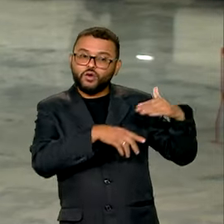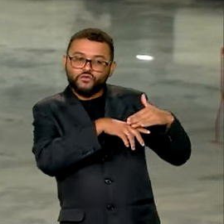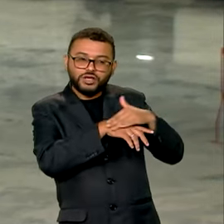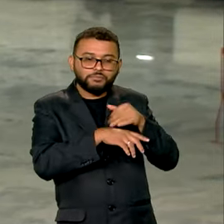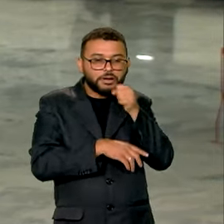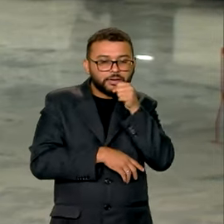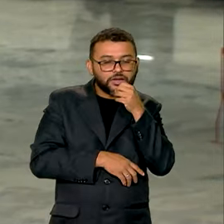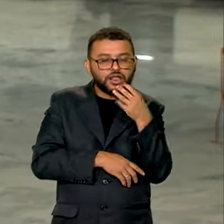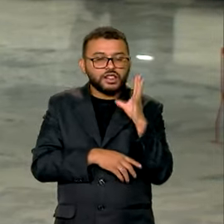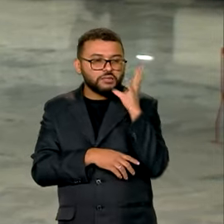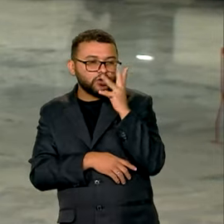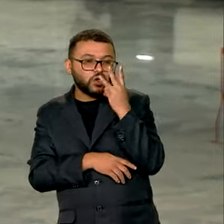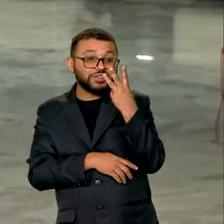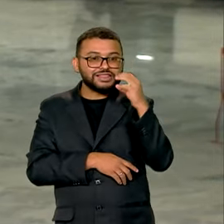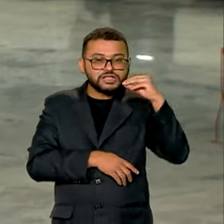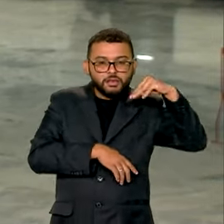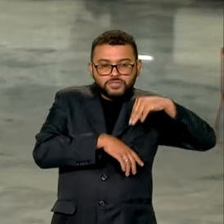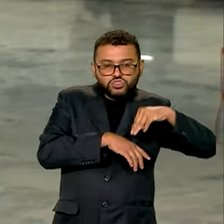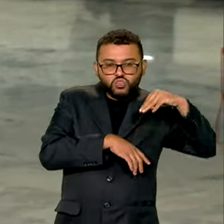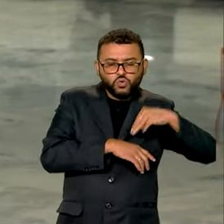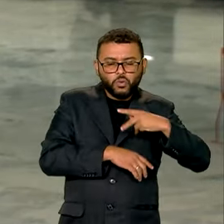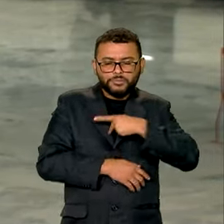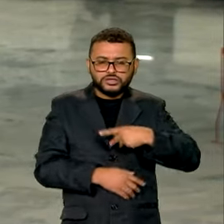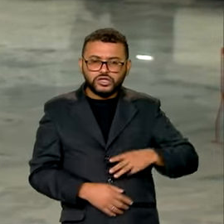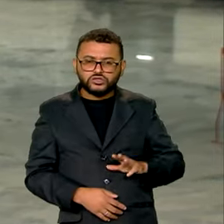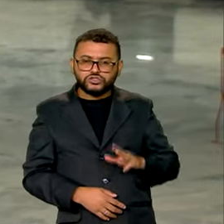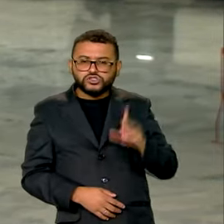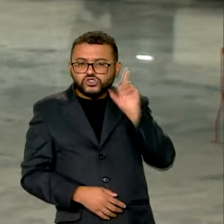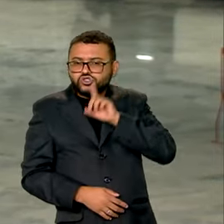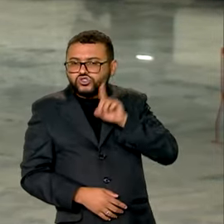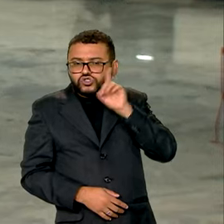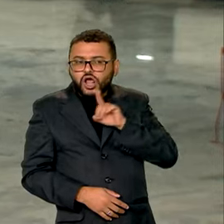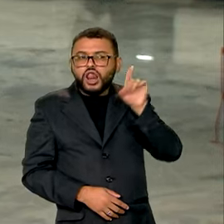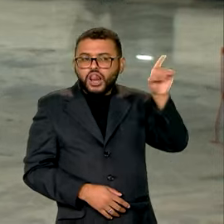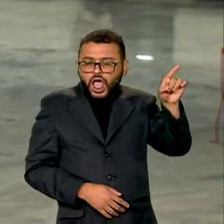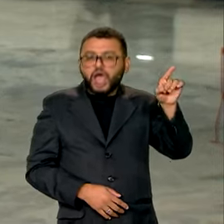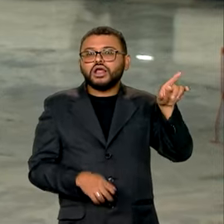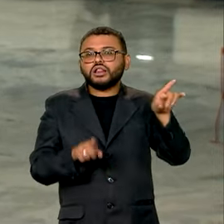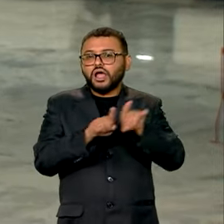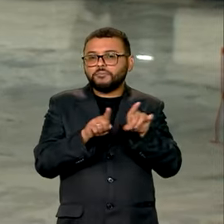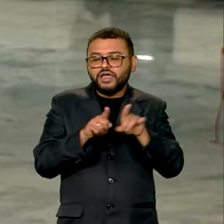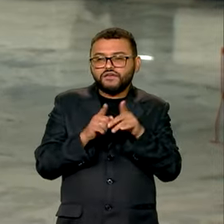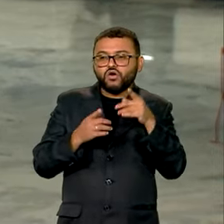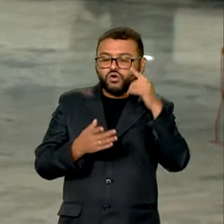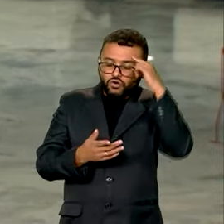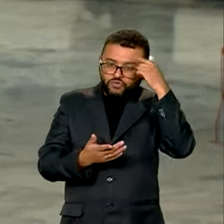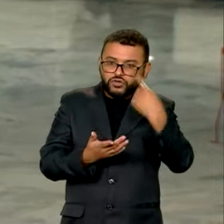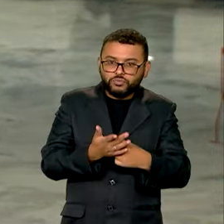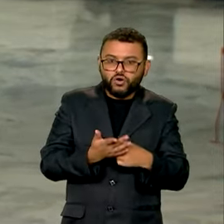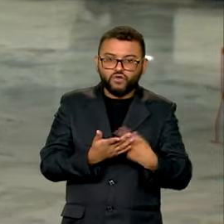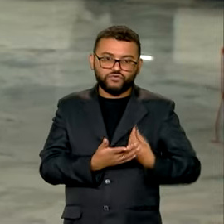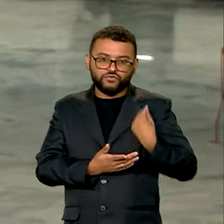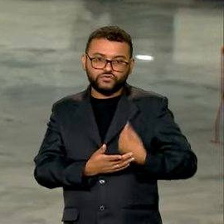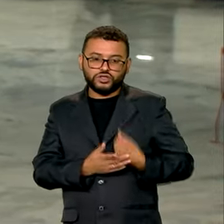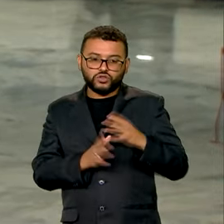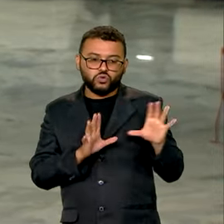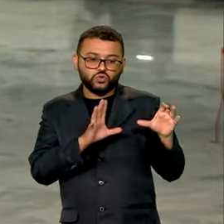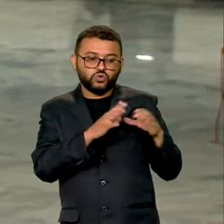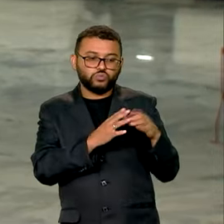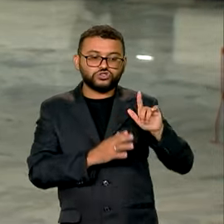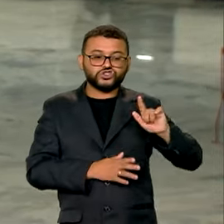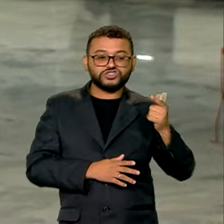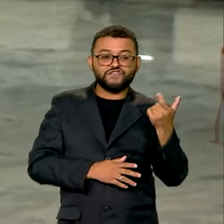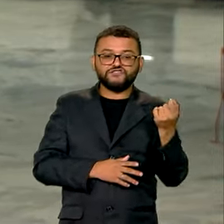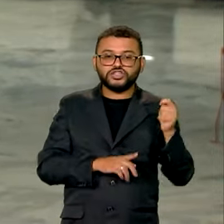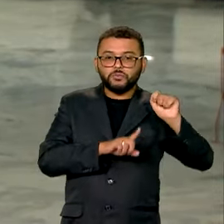conversa que durou cerca de meia hora, o presidente dos Estados Unidos, Joe Biden, confirmou presença na cúpula do G20